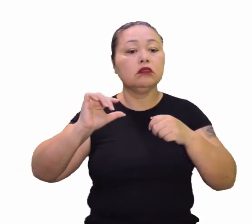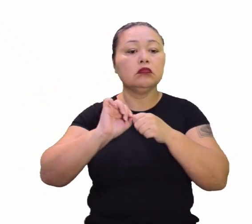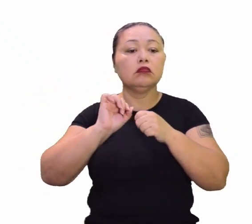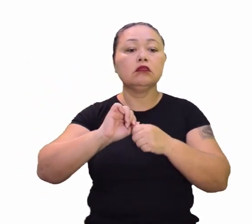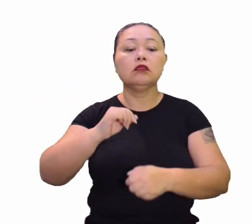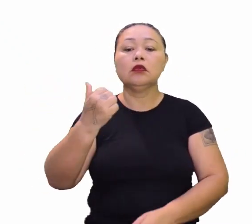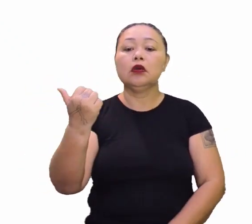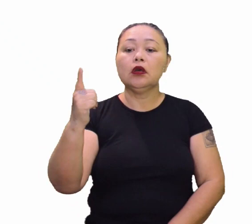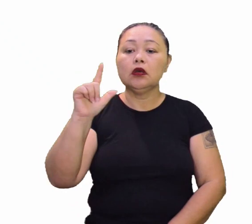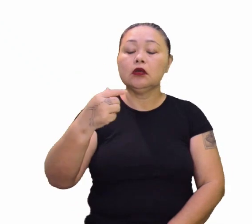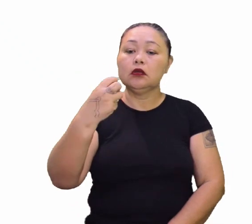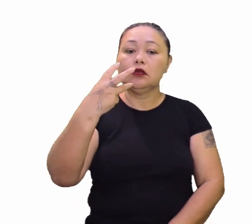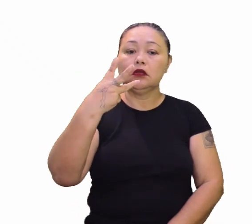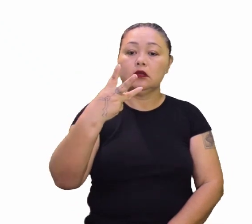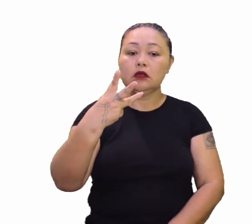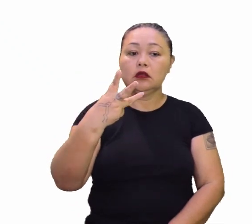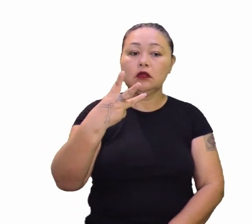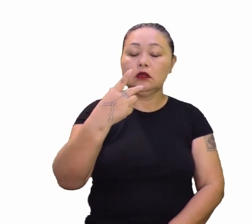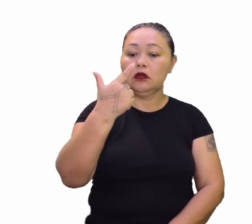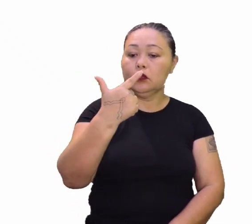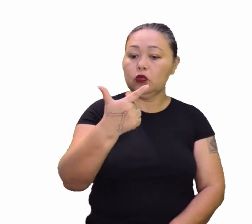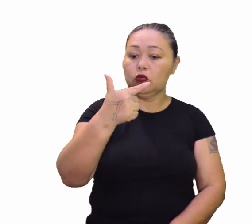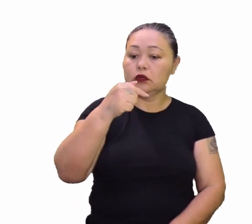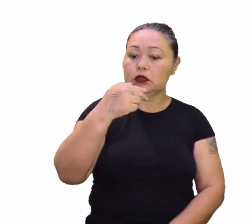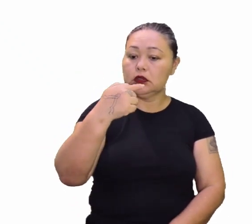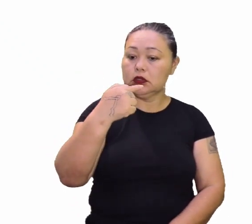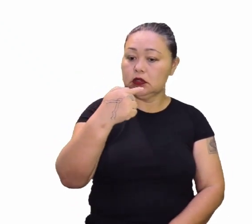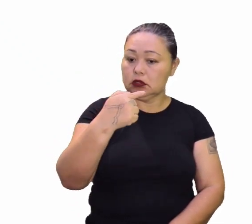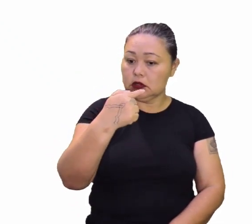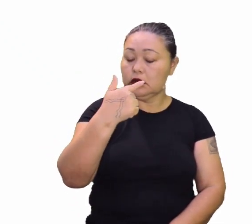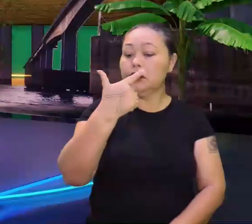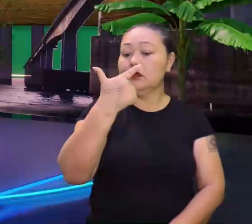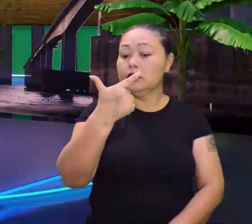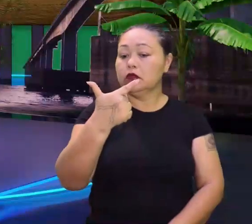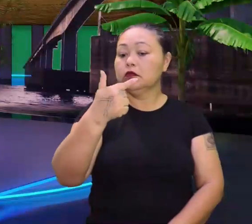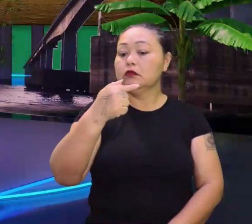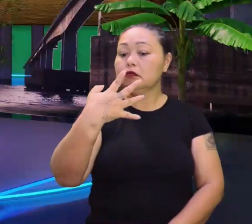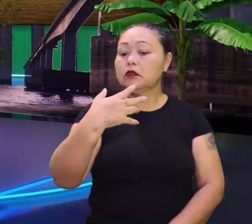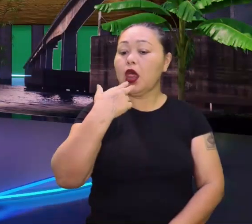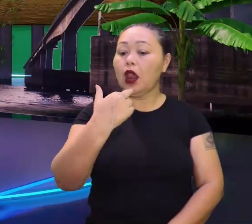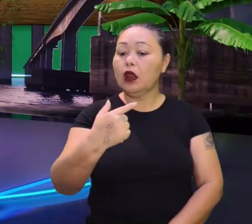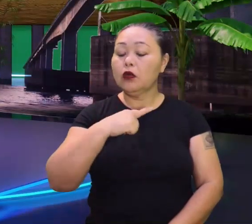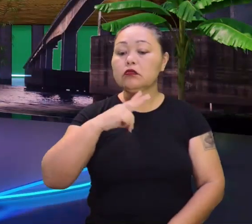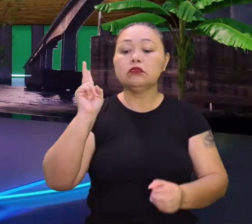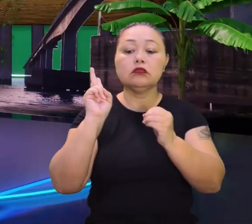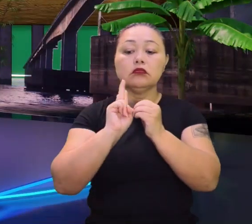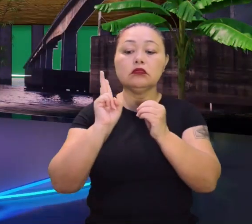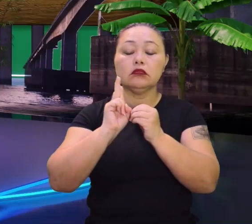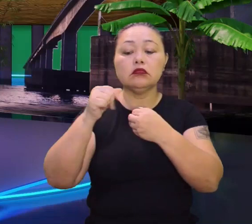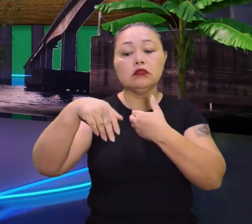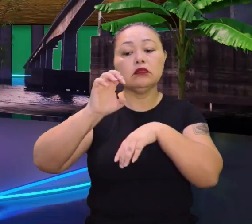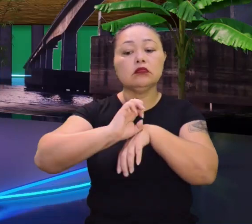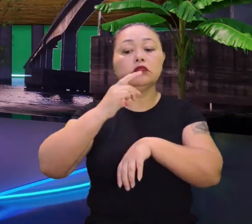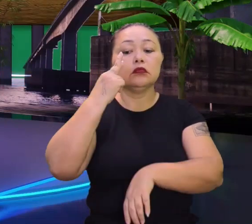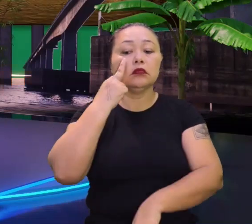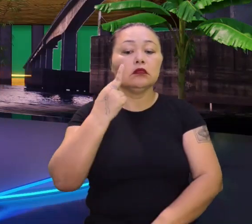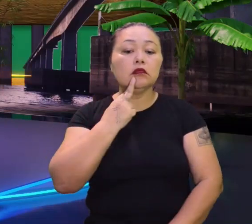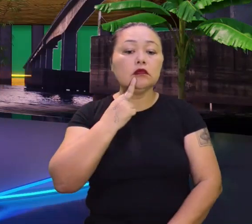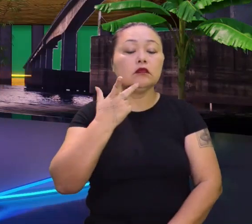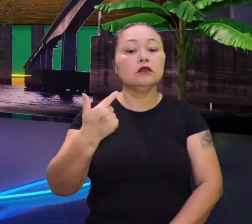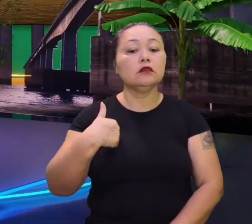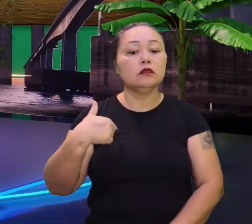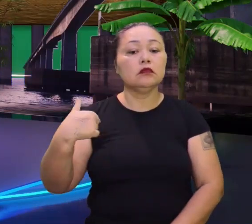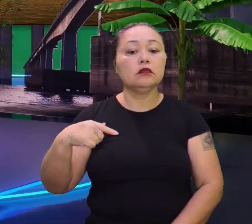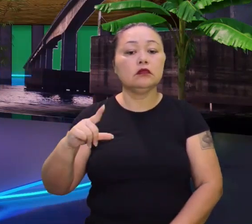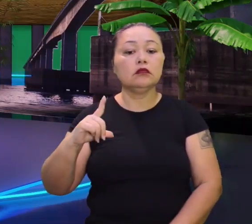307 etnias e 274 línguas indígenas em Rondônia. E, Rogério, um dia desse, já que você falou que eu estou na